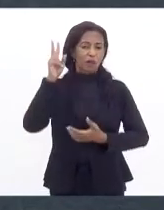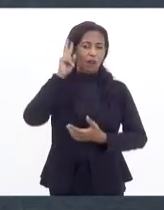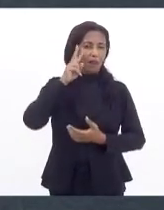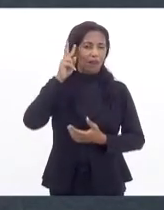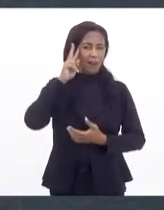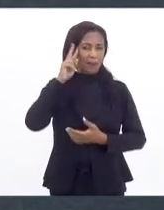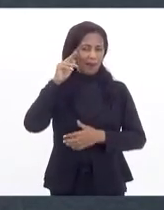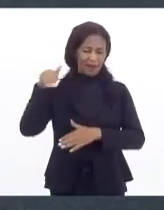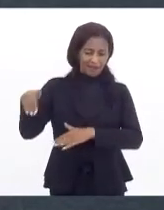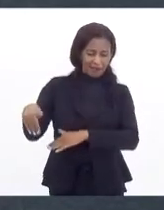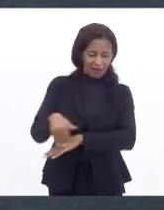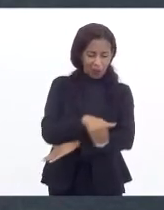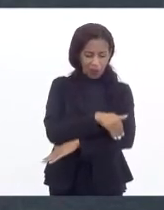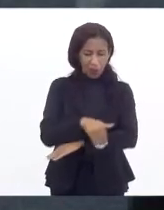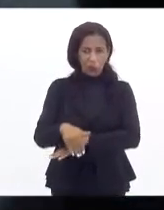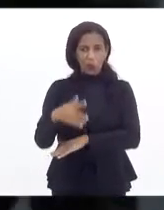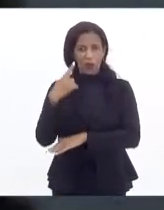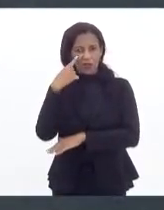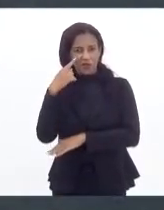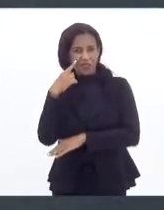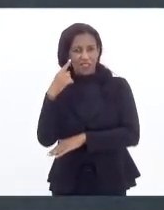recordadas